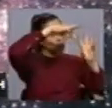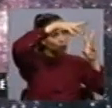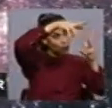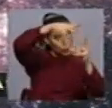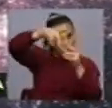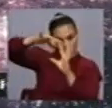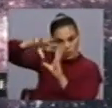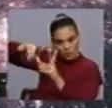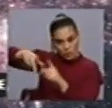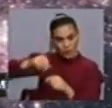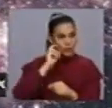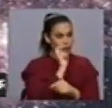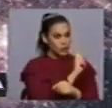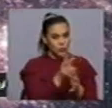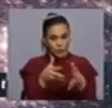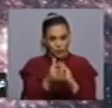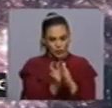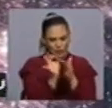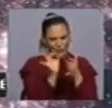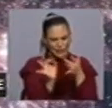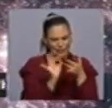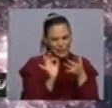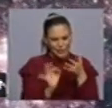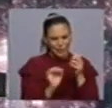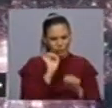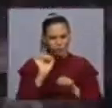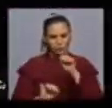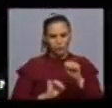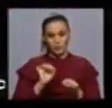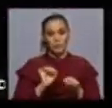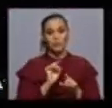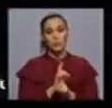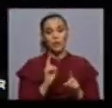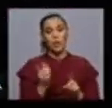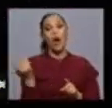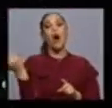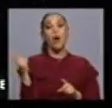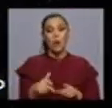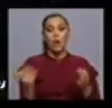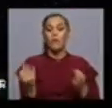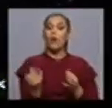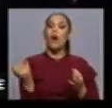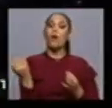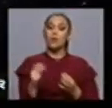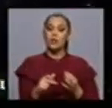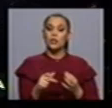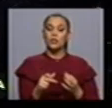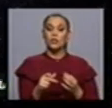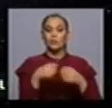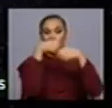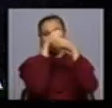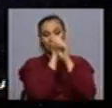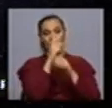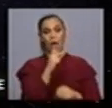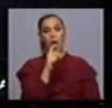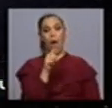ver estruturas cada vez mais detalhadas nestas galáxias. E foi isso que fez o conjunto de radioscópios de Galma,